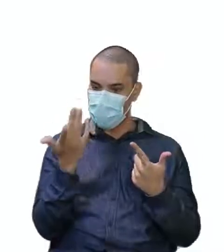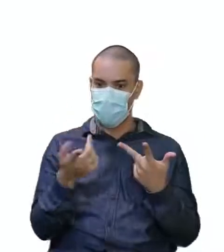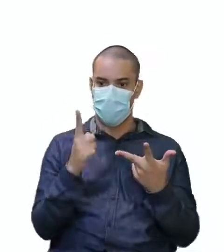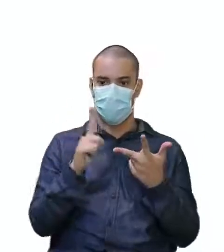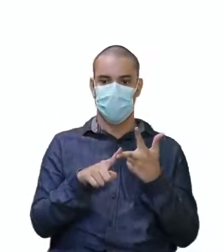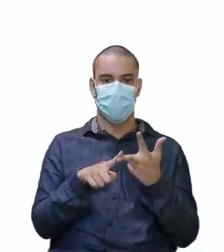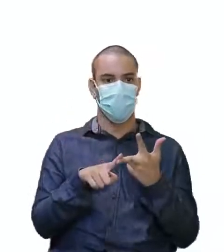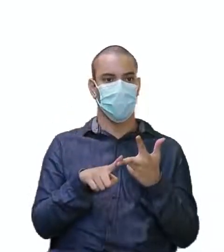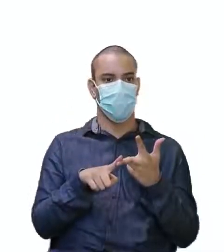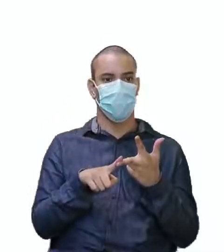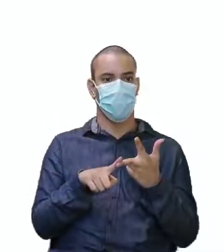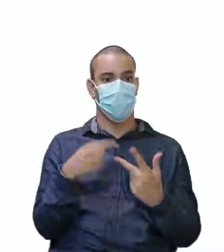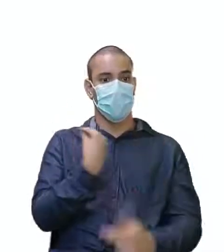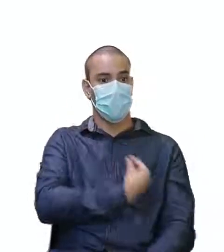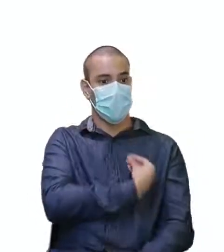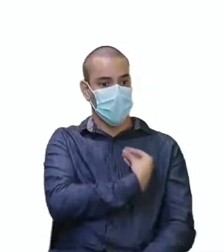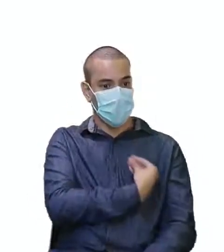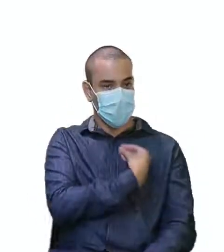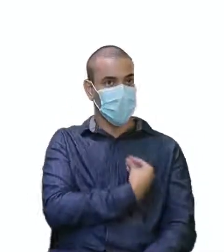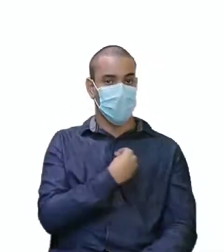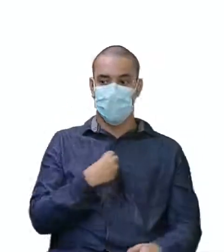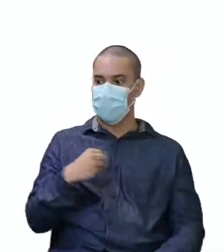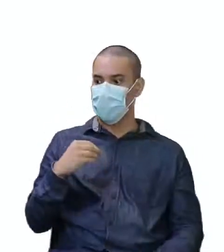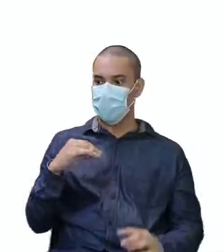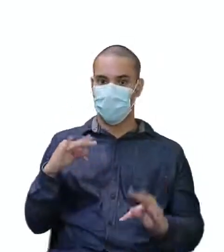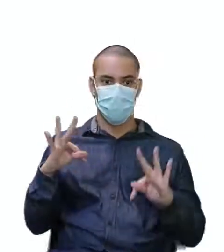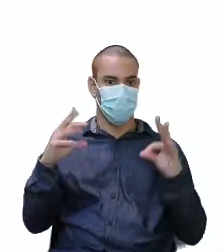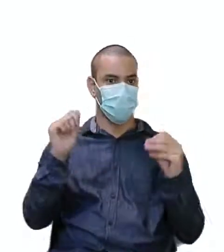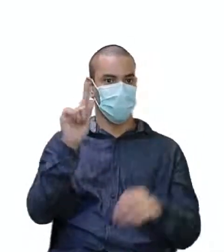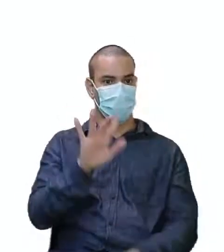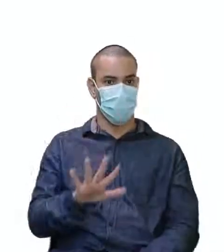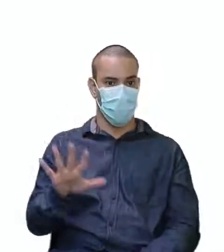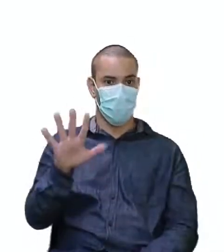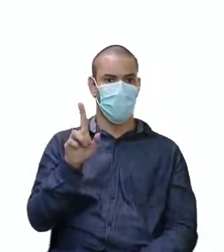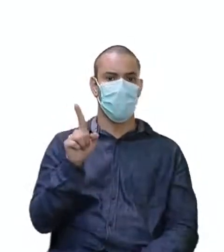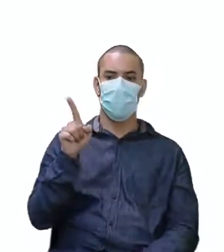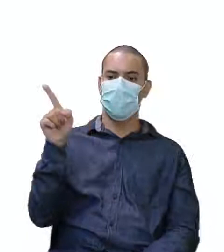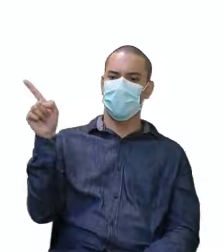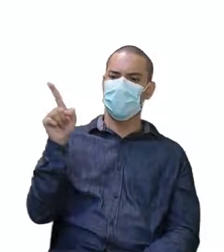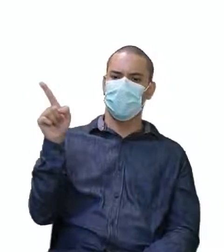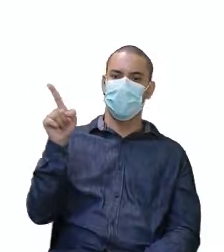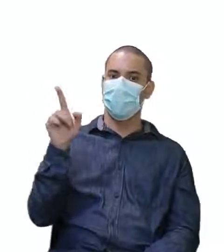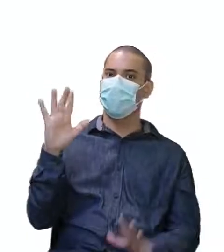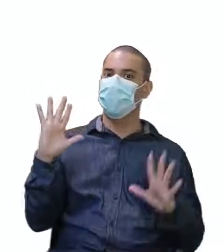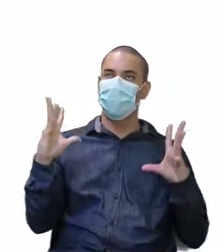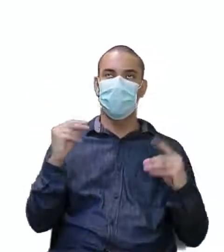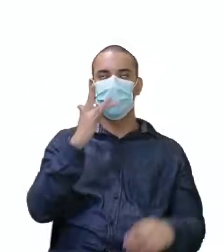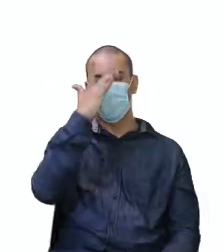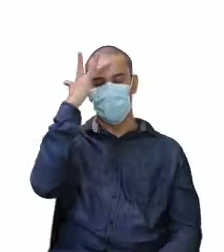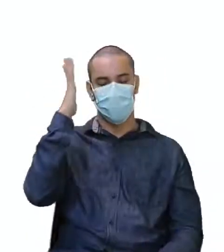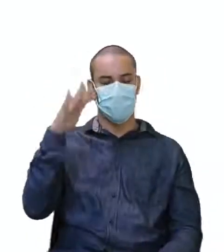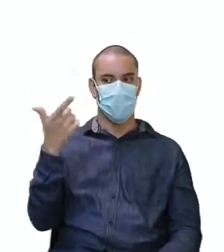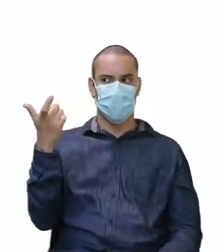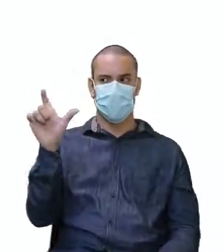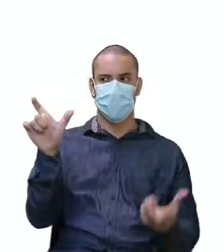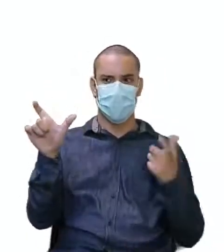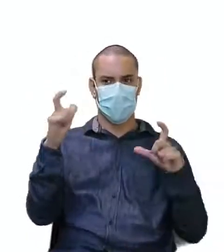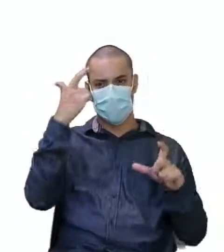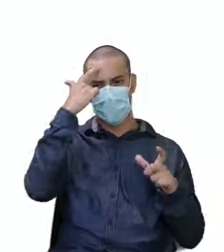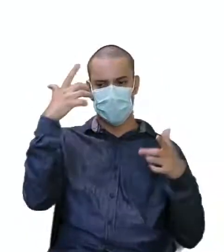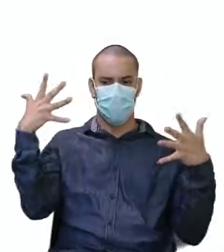né, sobrevivência em si. Já o nicho ecológico, que é o que todo mundo confunde,